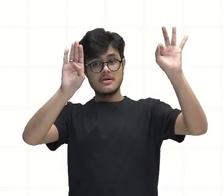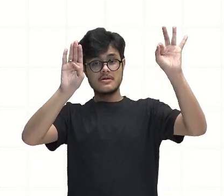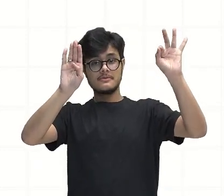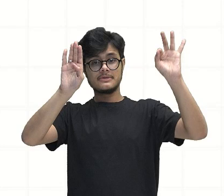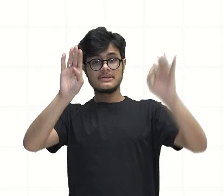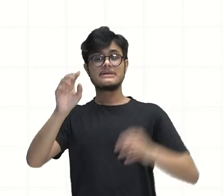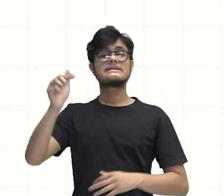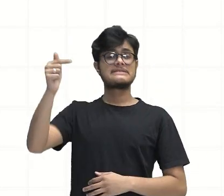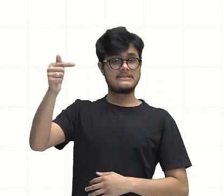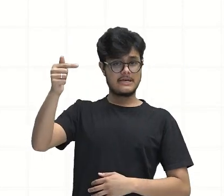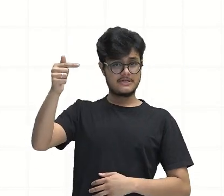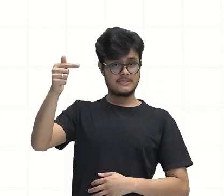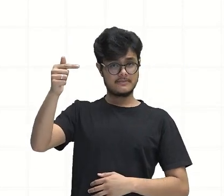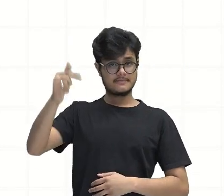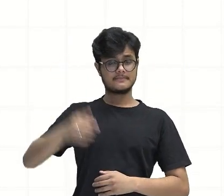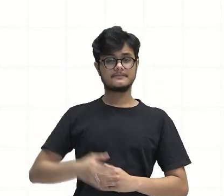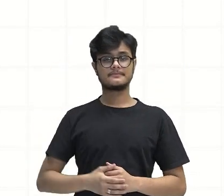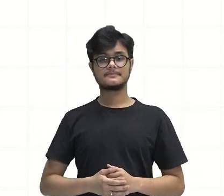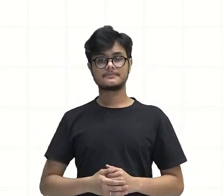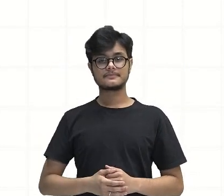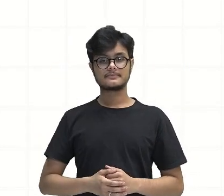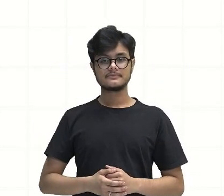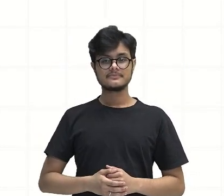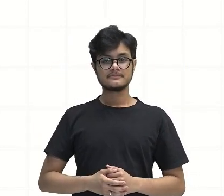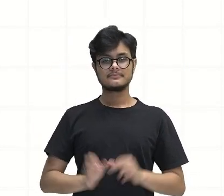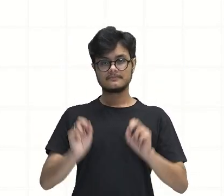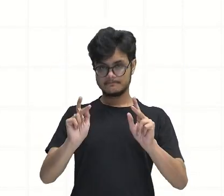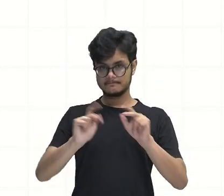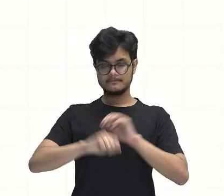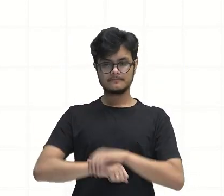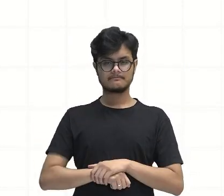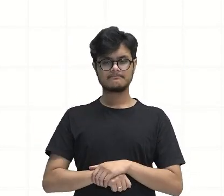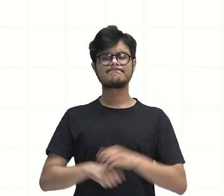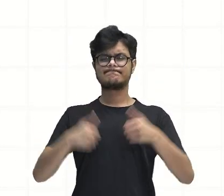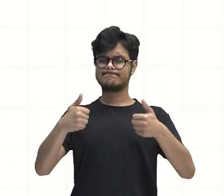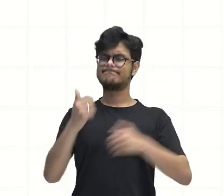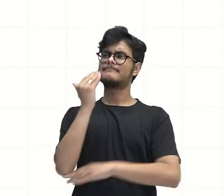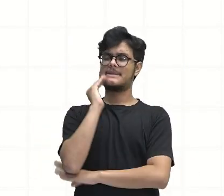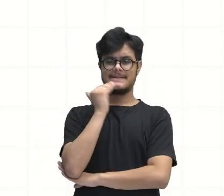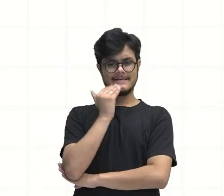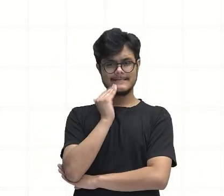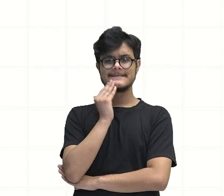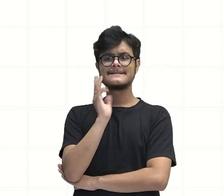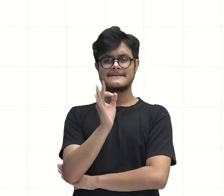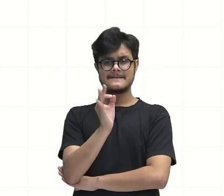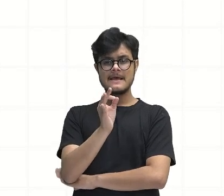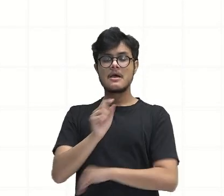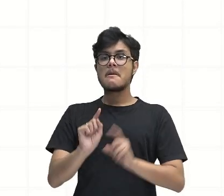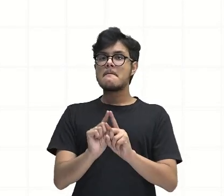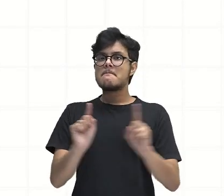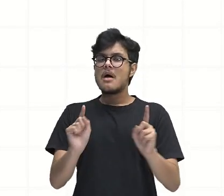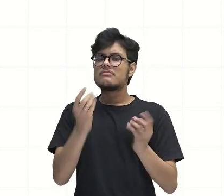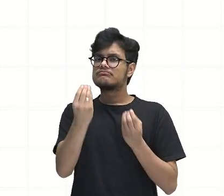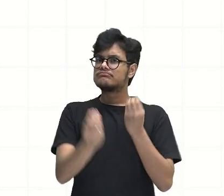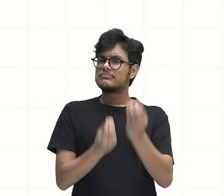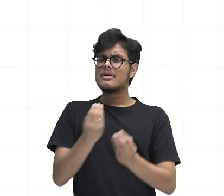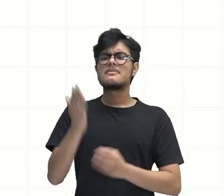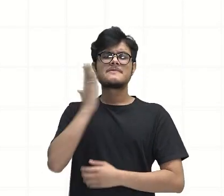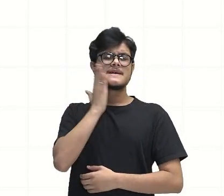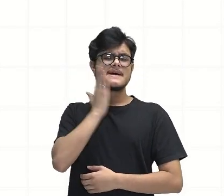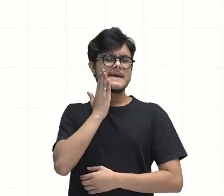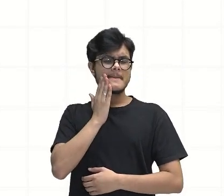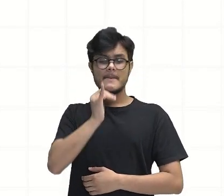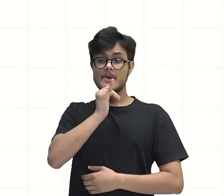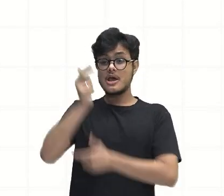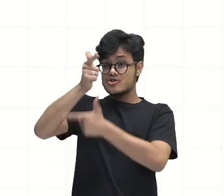B vai ser 7. Tudo bem, professor? Já entendi até aí. E agora, como que eu determino o ponto médio?